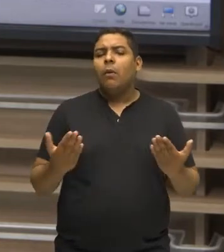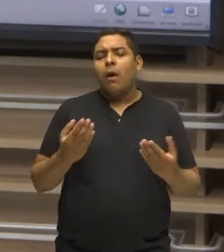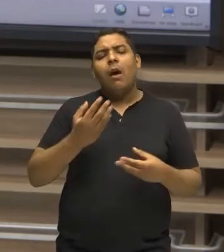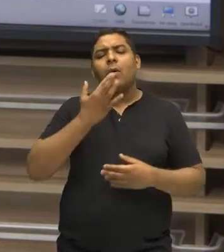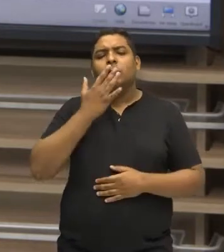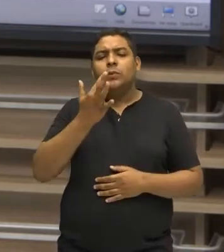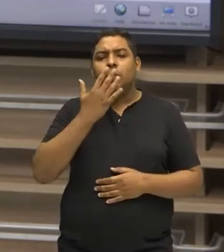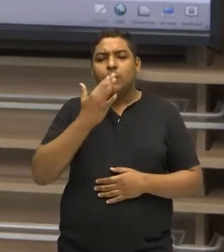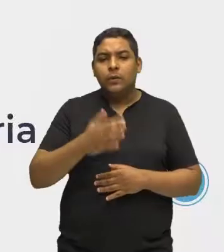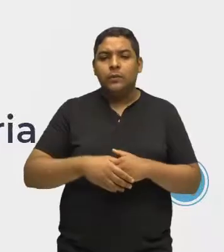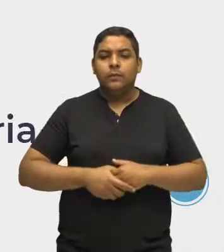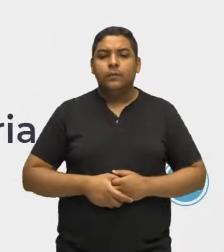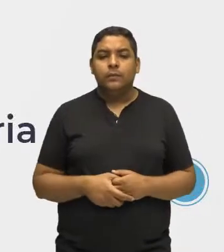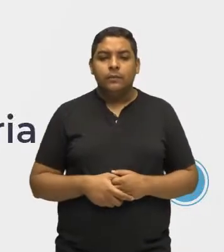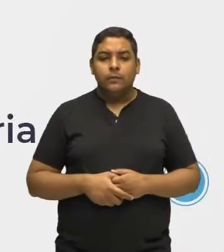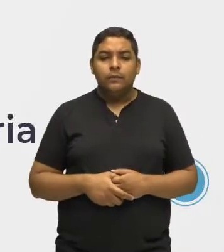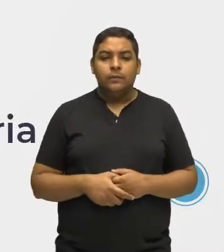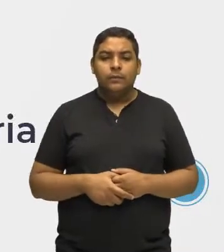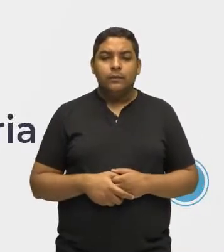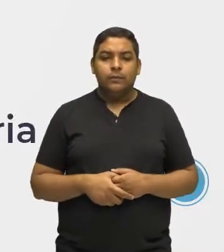cores?